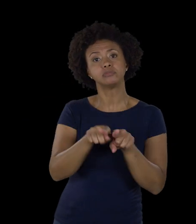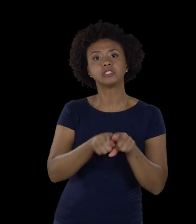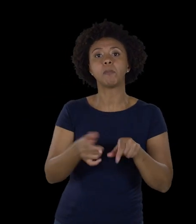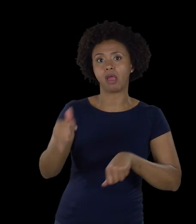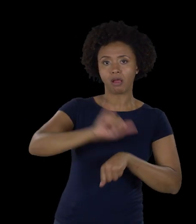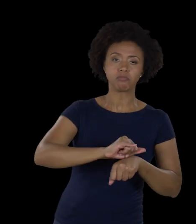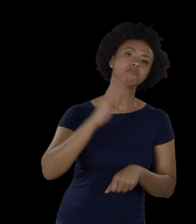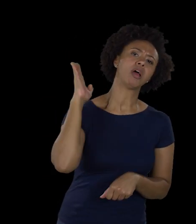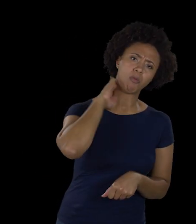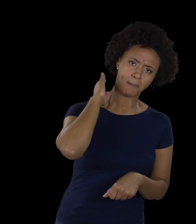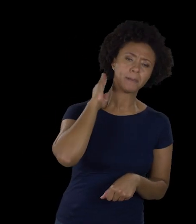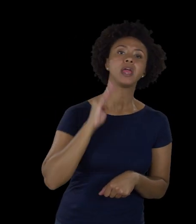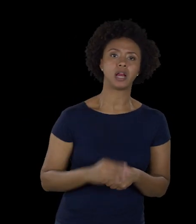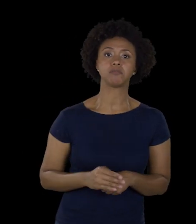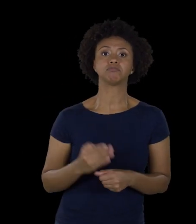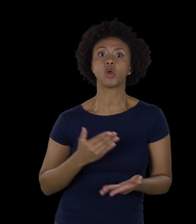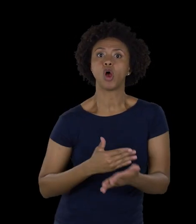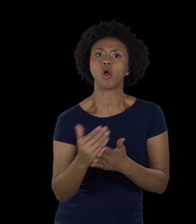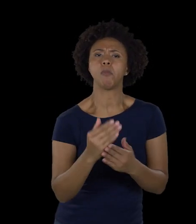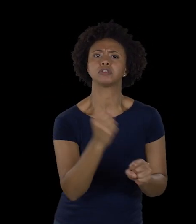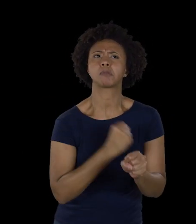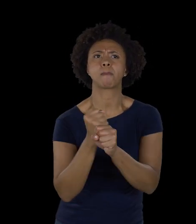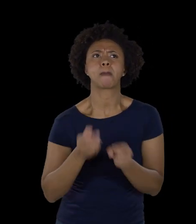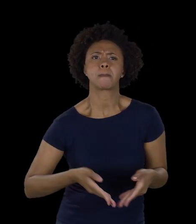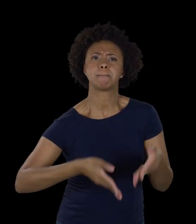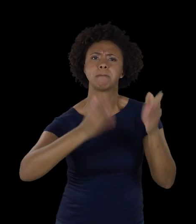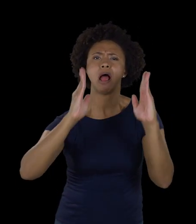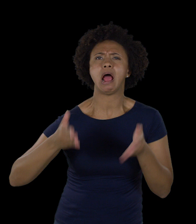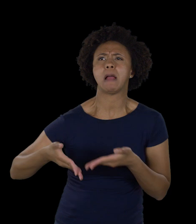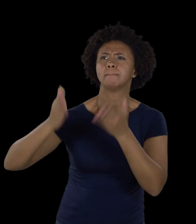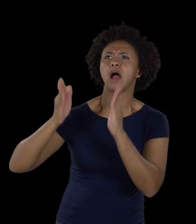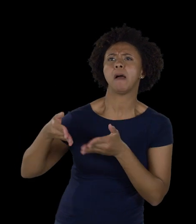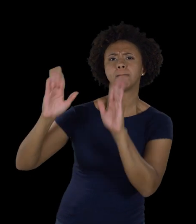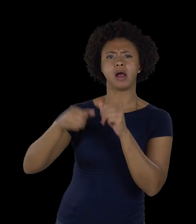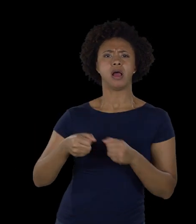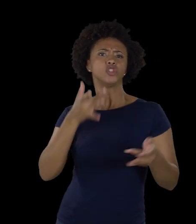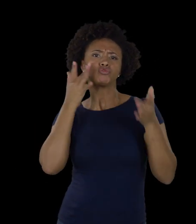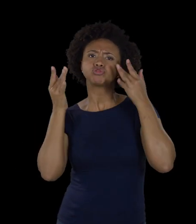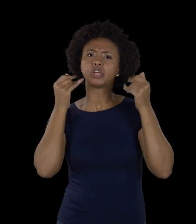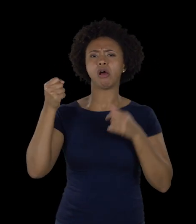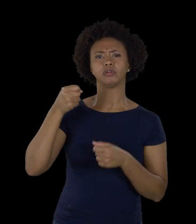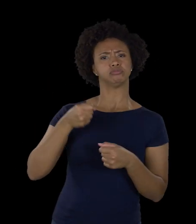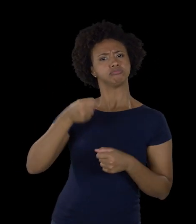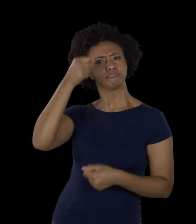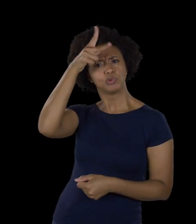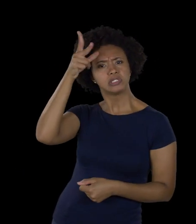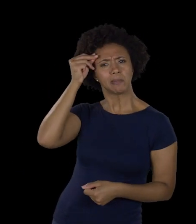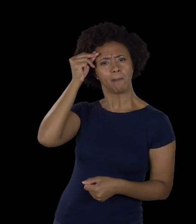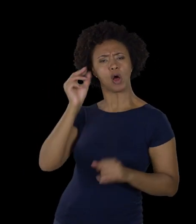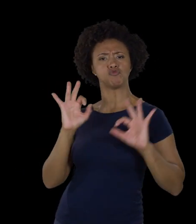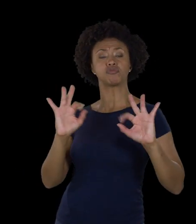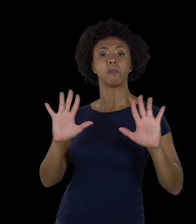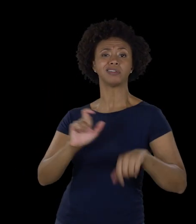duas capitais importantes da região norte, vão ganhar prédios luxuosos, ambas vão construir seus teatros municipais,